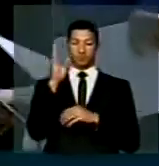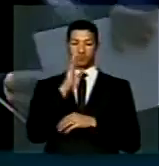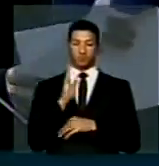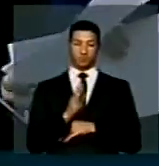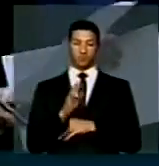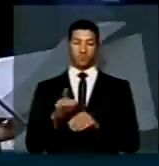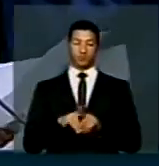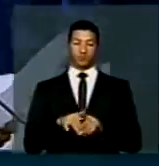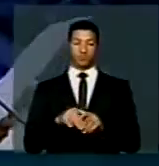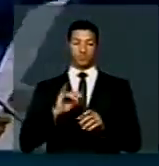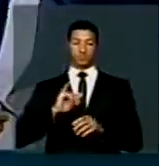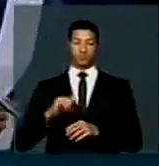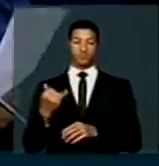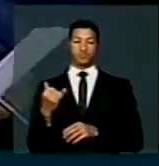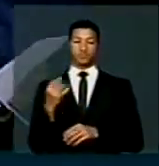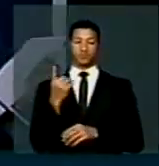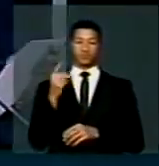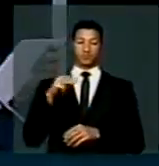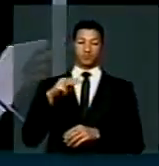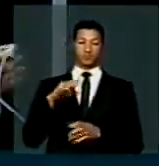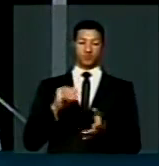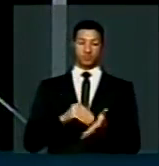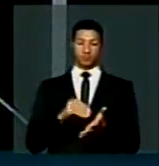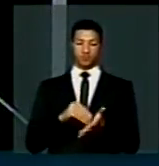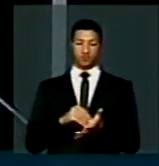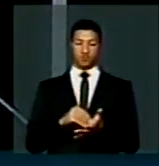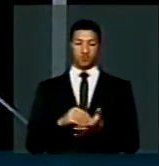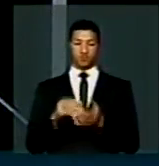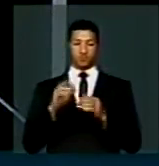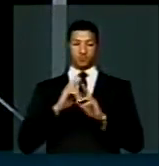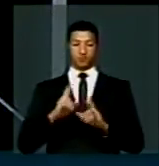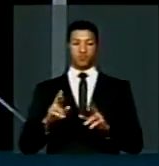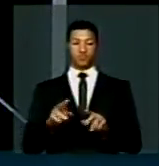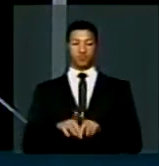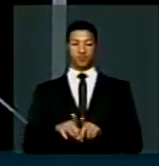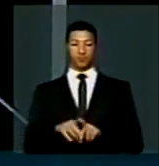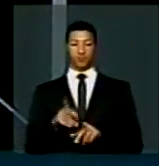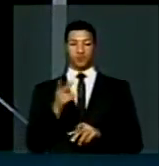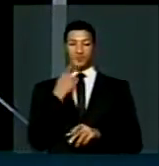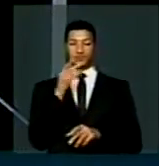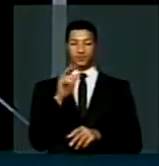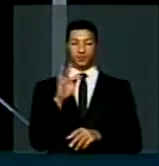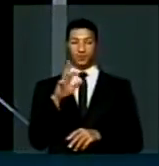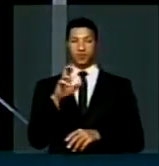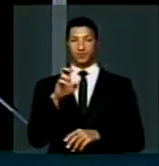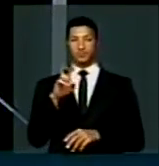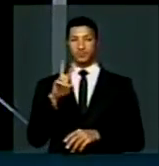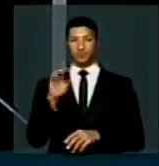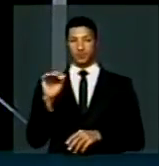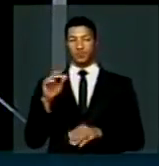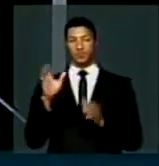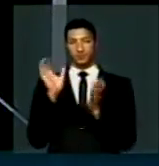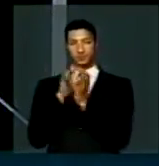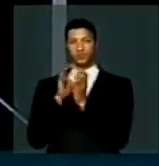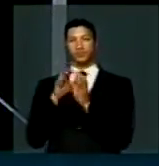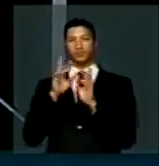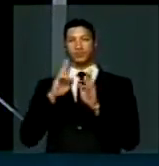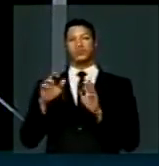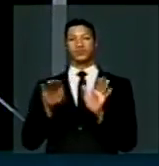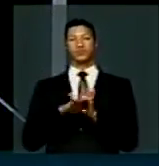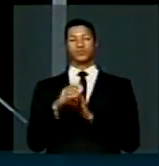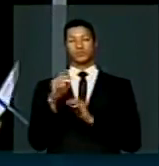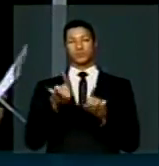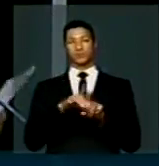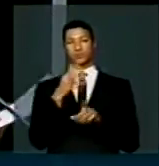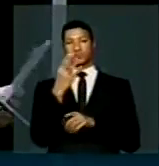também, aproveitando o minuto que falta, registrar, já que falei no frevo de Pernambuco, registrar os 40